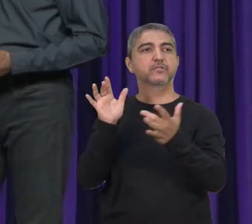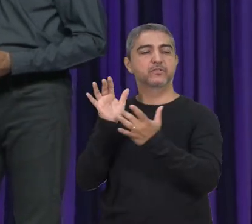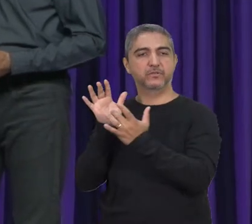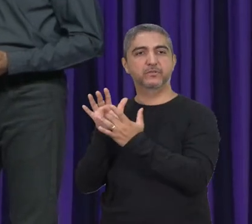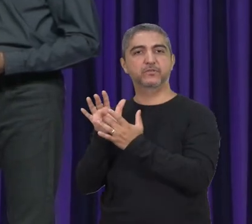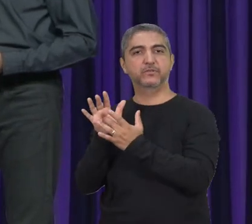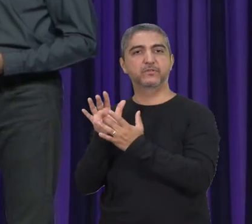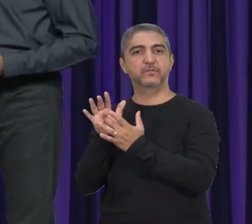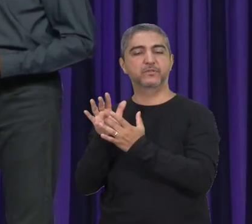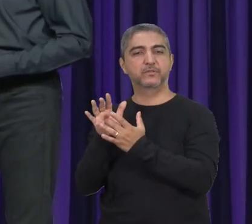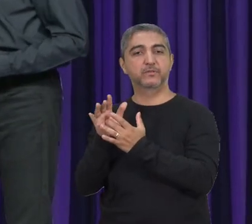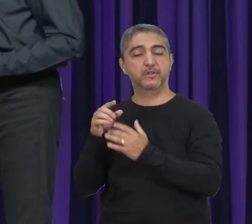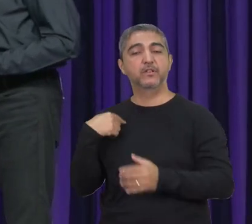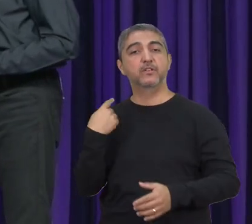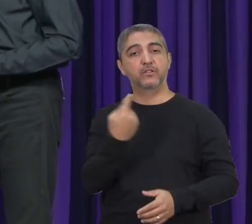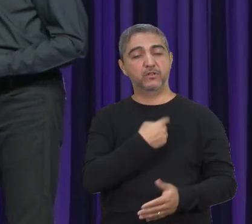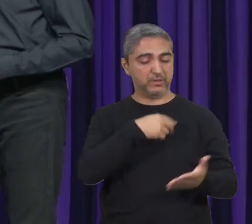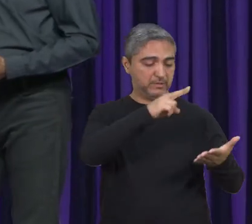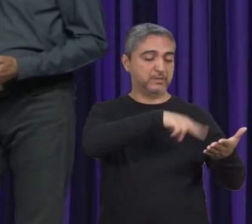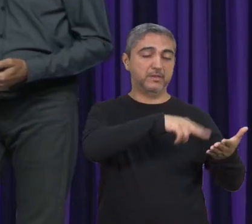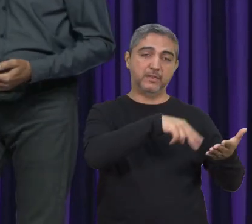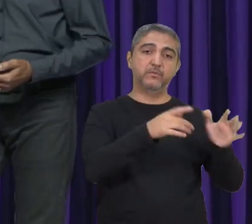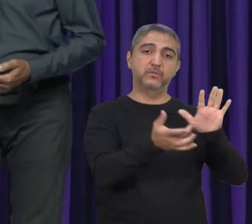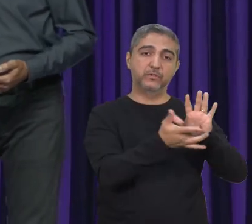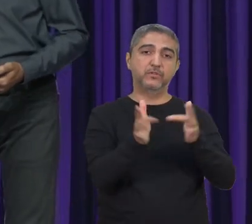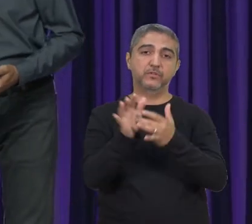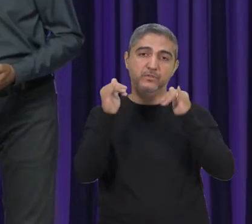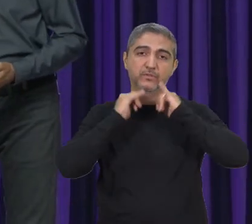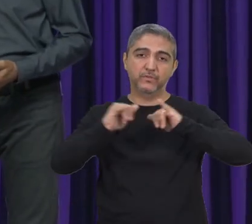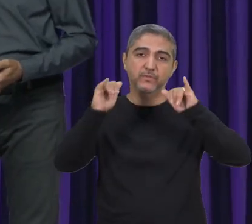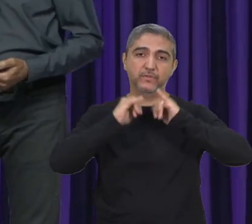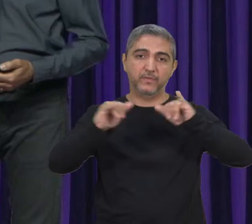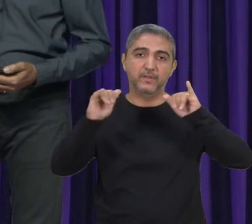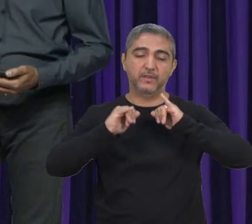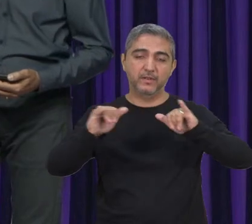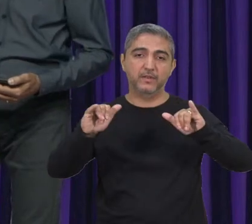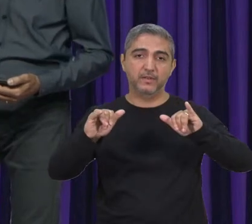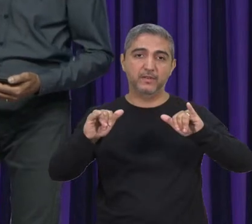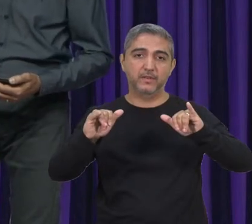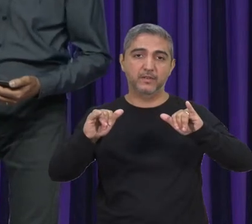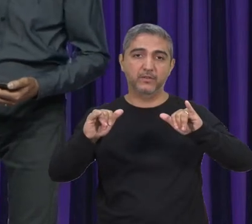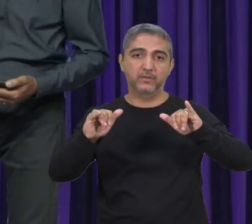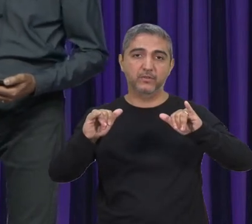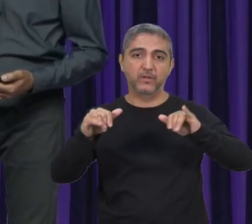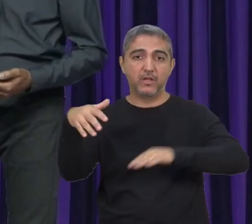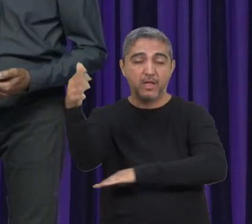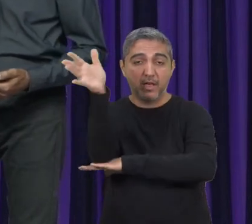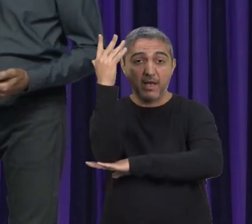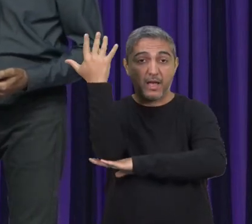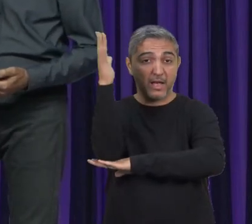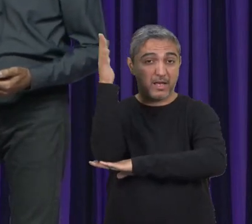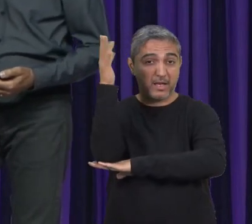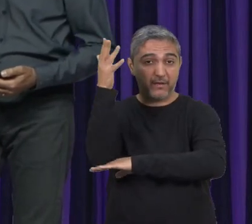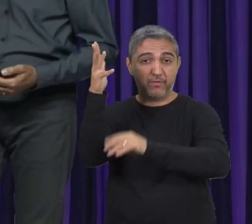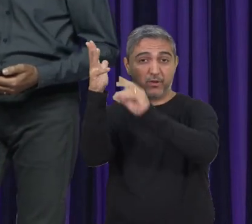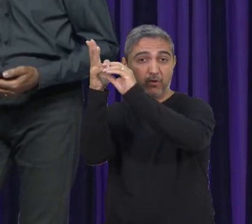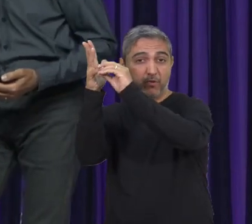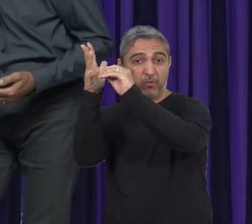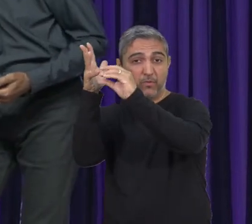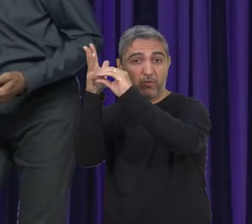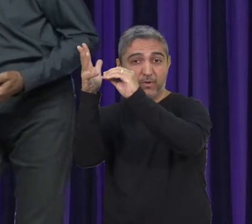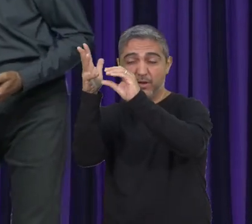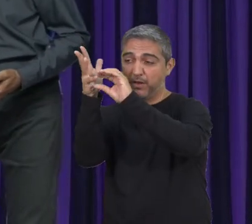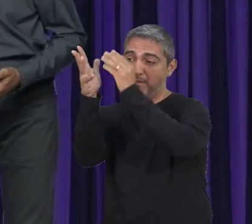vezes nessa palavra. Um ramo que não está ligado no tronco da videira, o